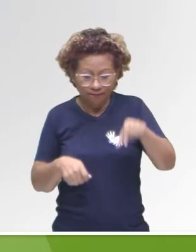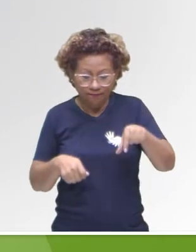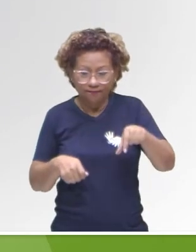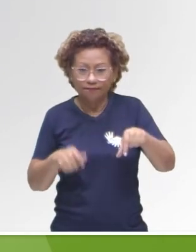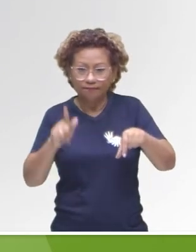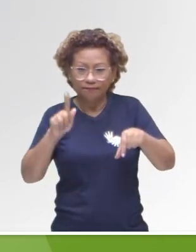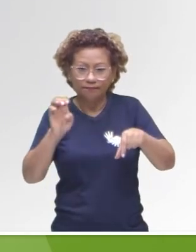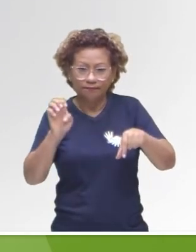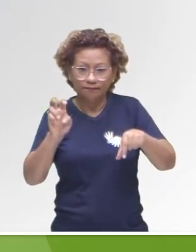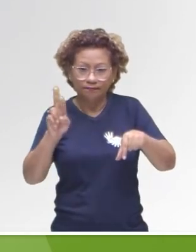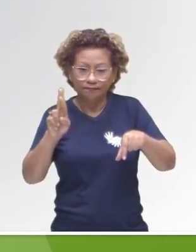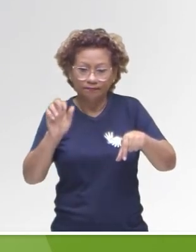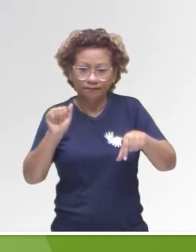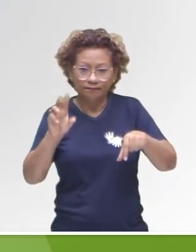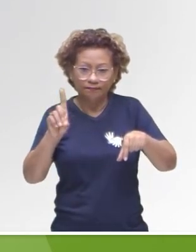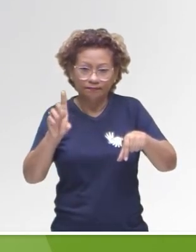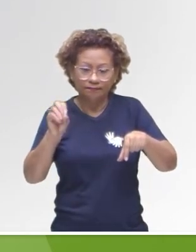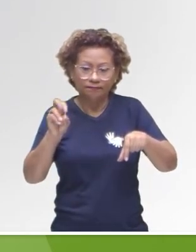gerador,